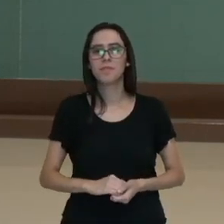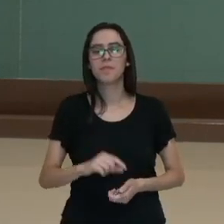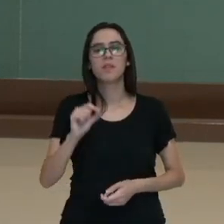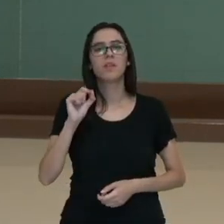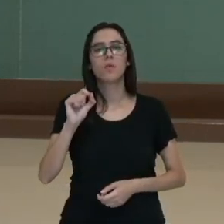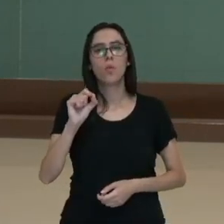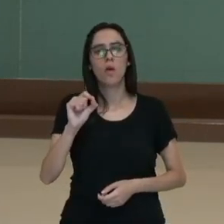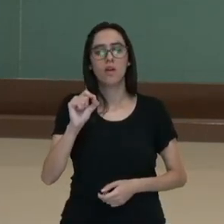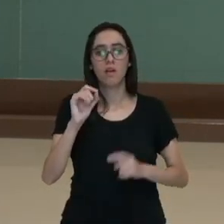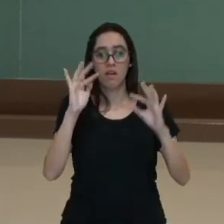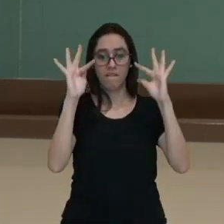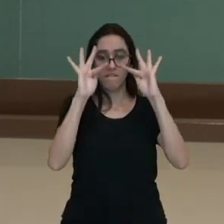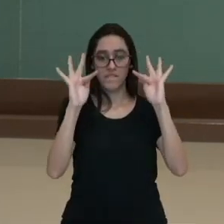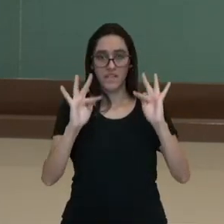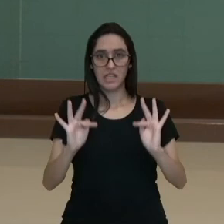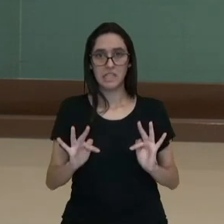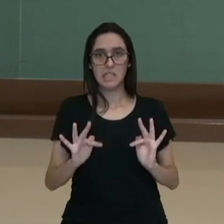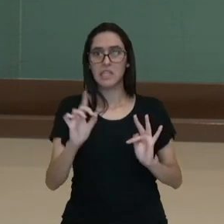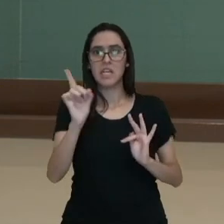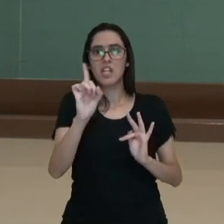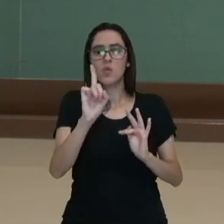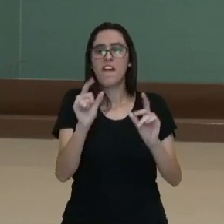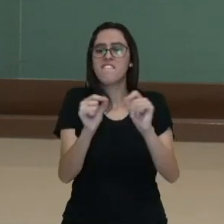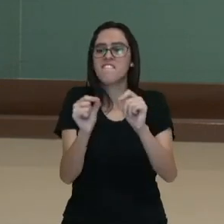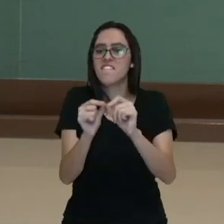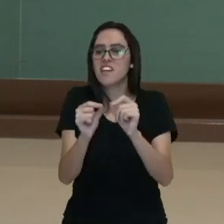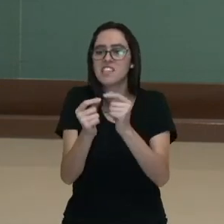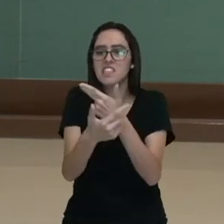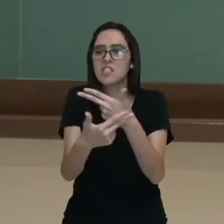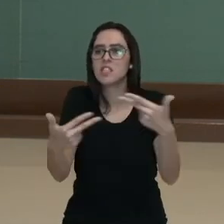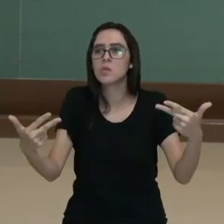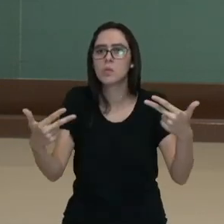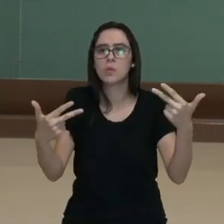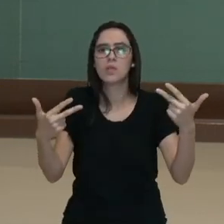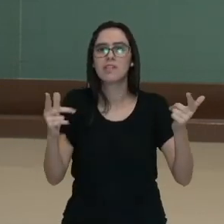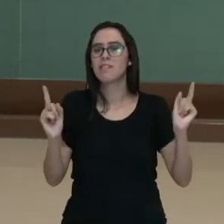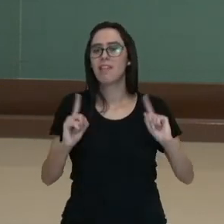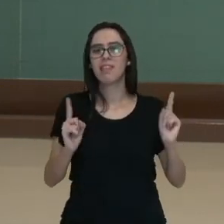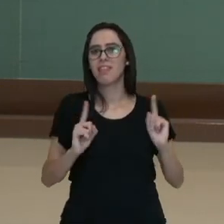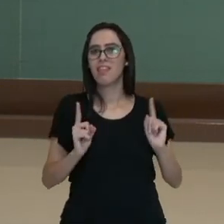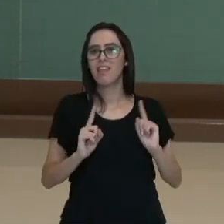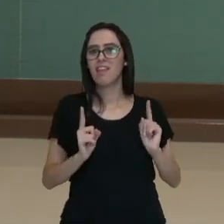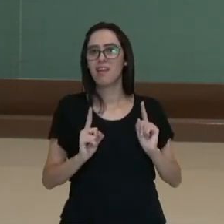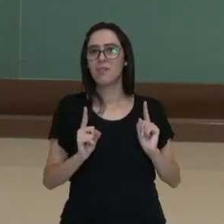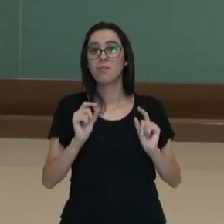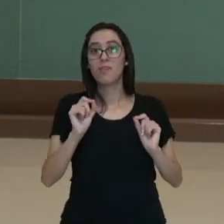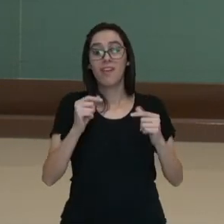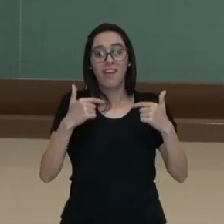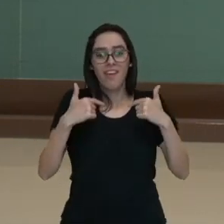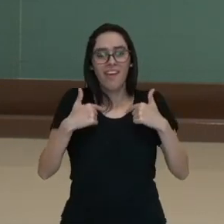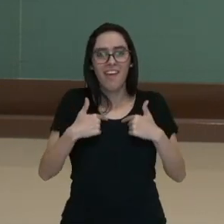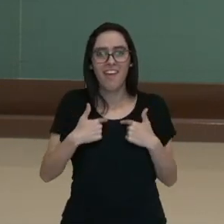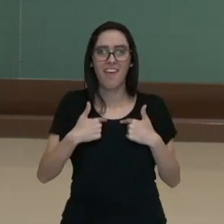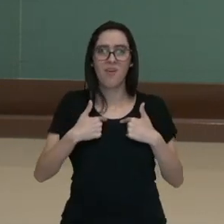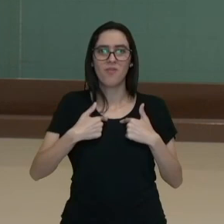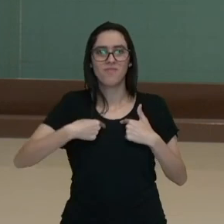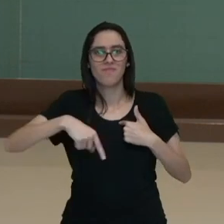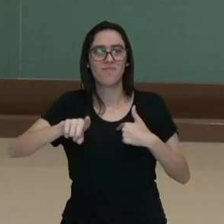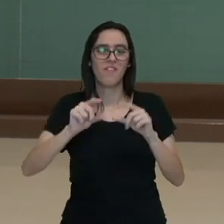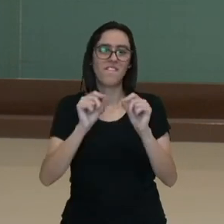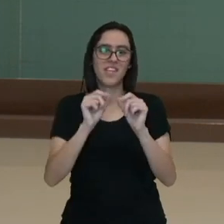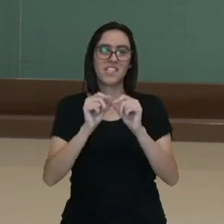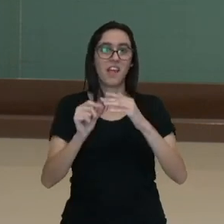é felicidade, não é fazer o que alguém queira fazer, sim? Sem fazer o que você quer